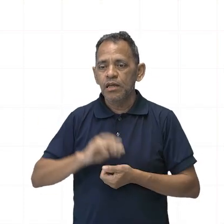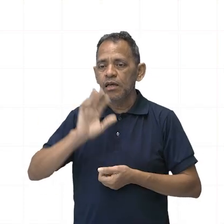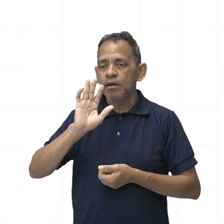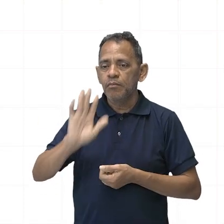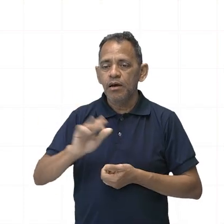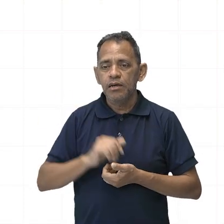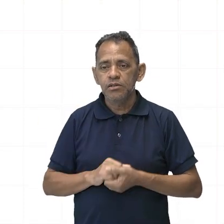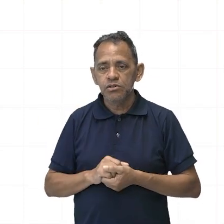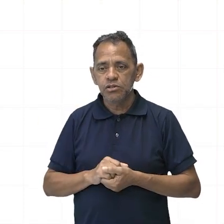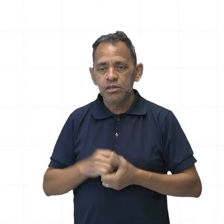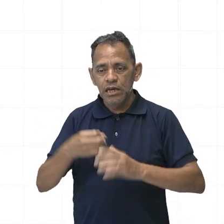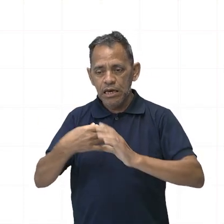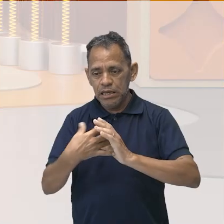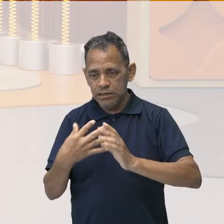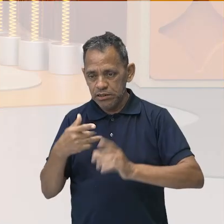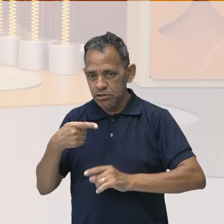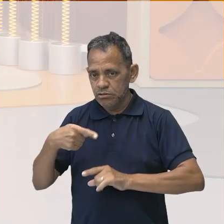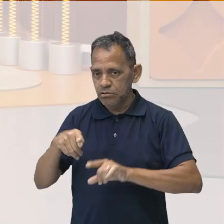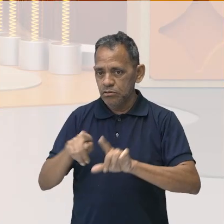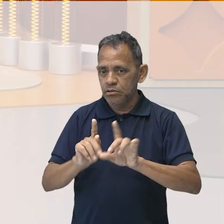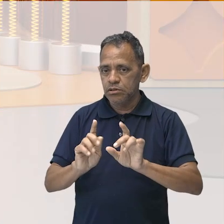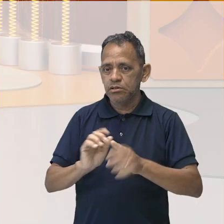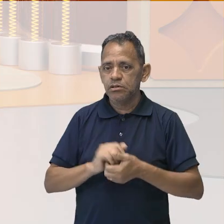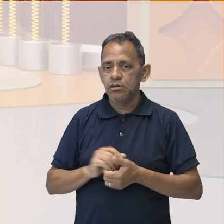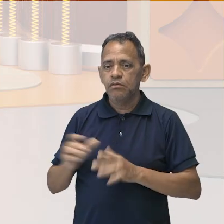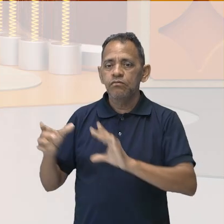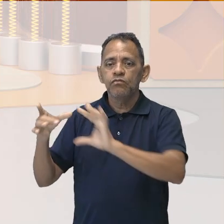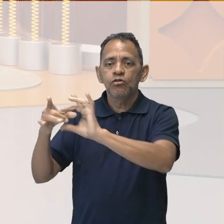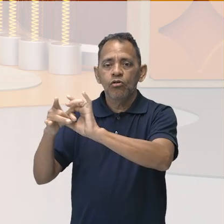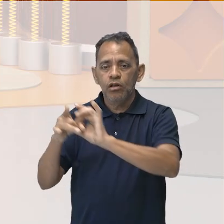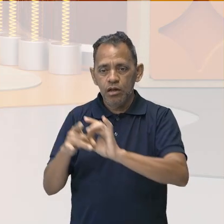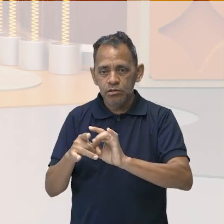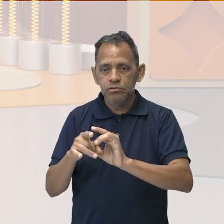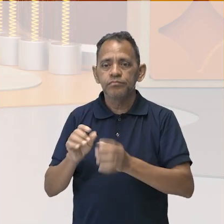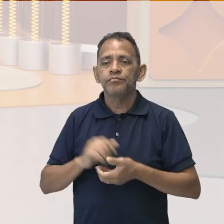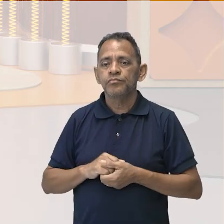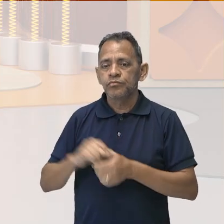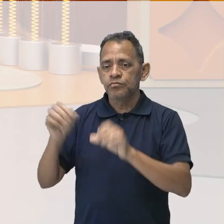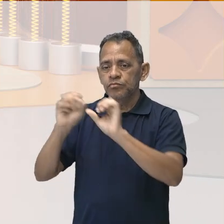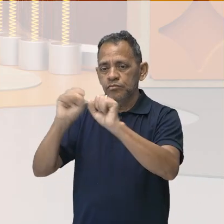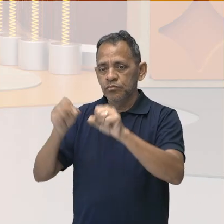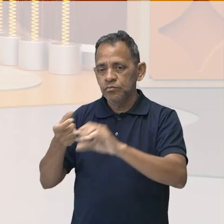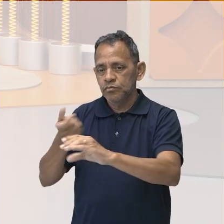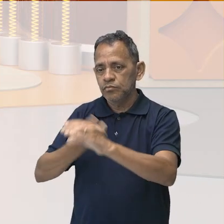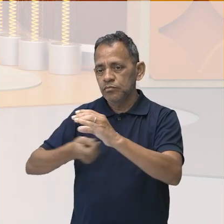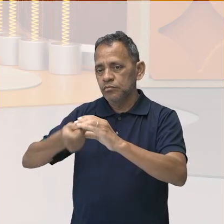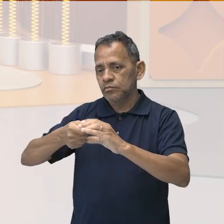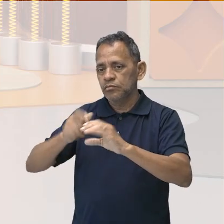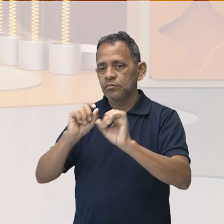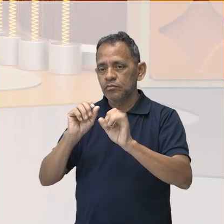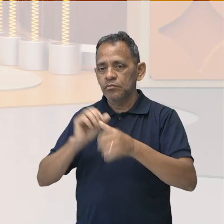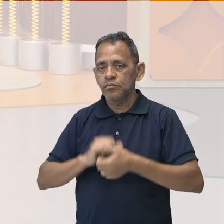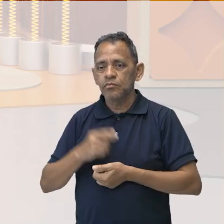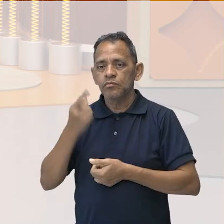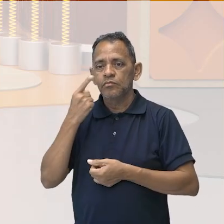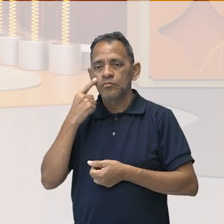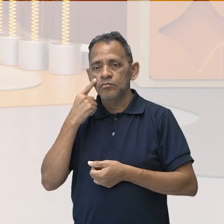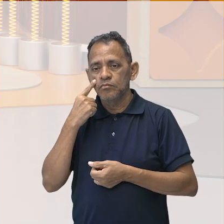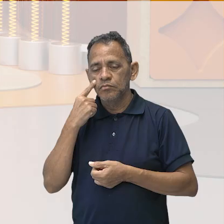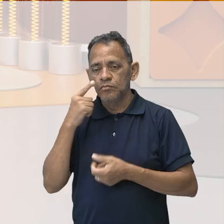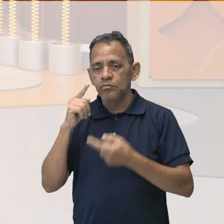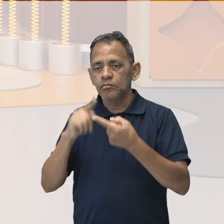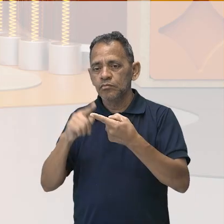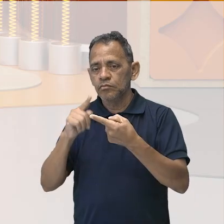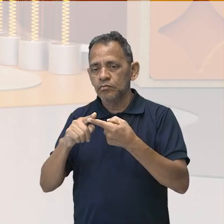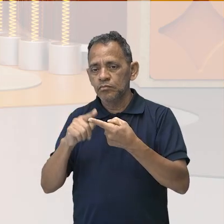Agora, outras características, né, vinculados aí ao sistema capitalista, a gente pode observar uma aí que vai ser o